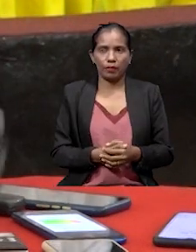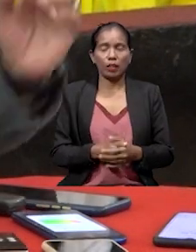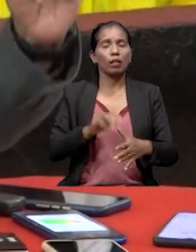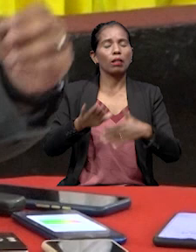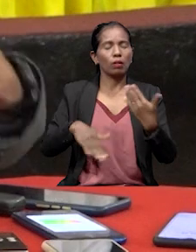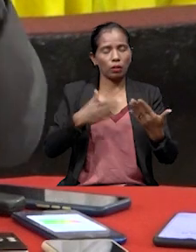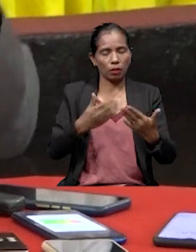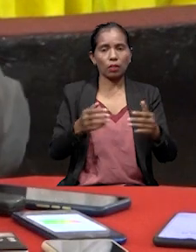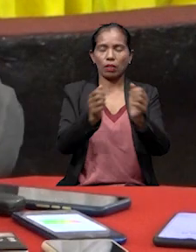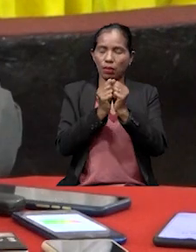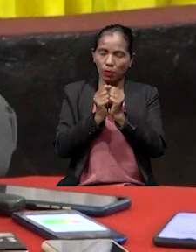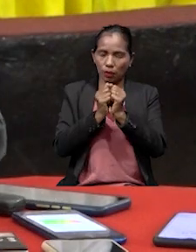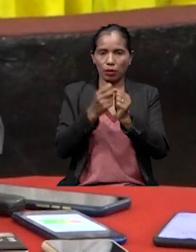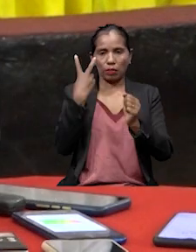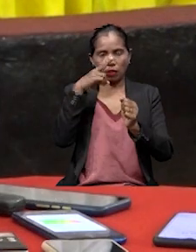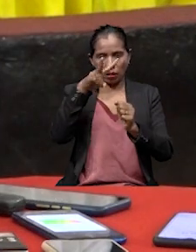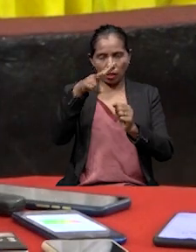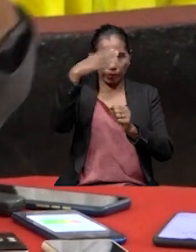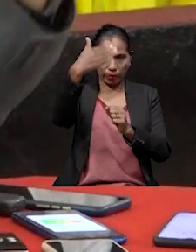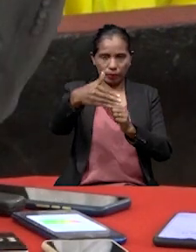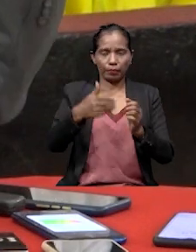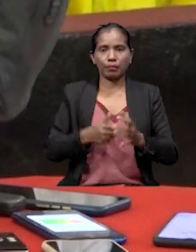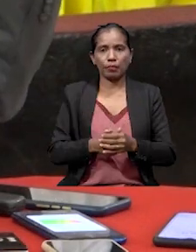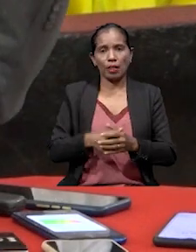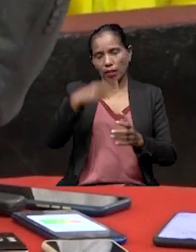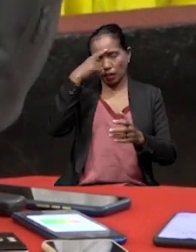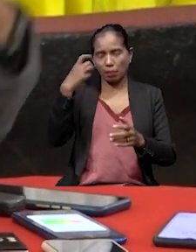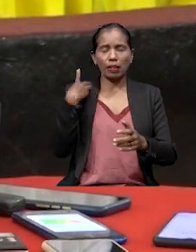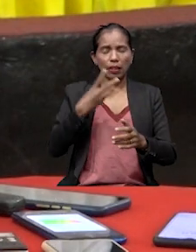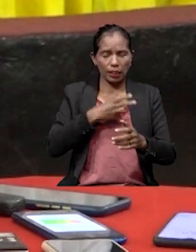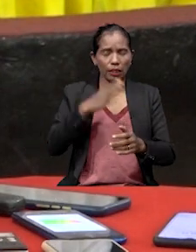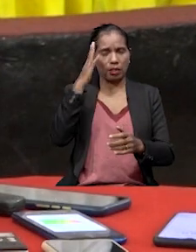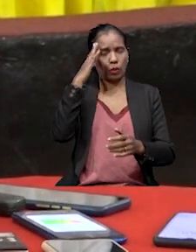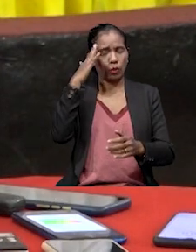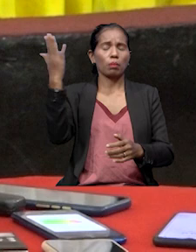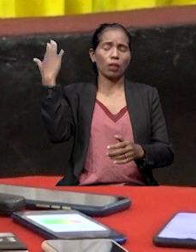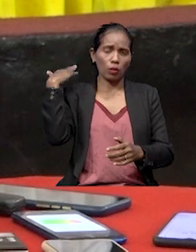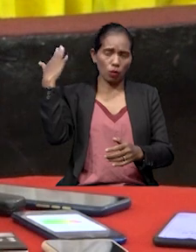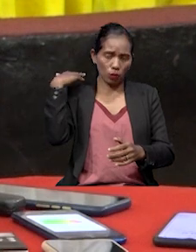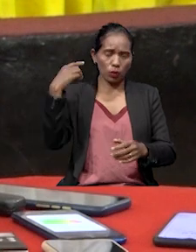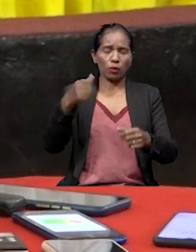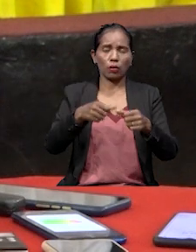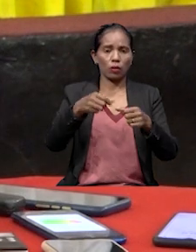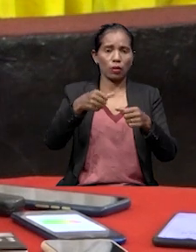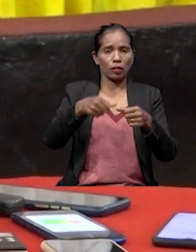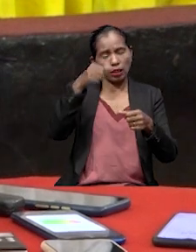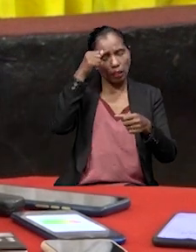Hototo ato hamudo até que baoi. Também ita Hanoi em Bakoto com nostalgia doentia,